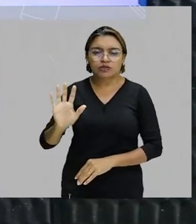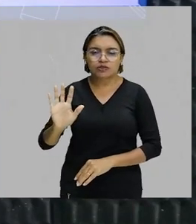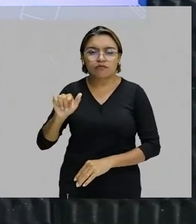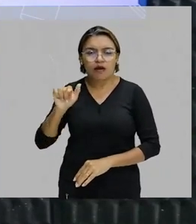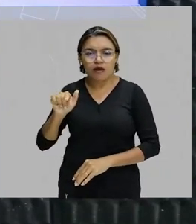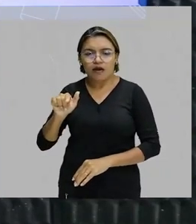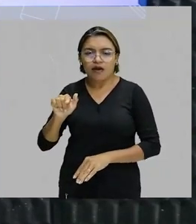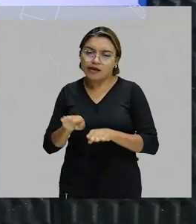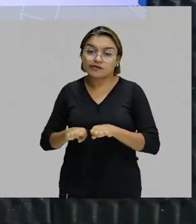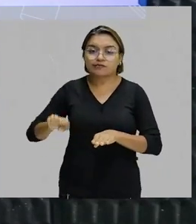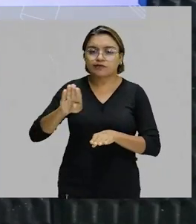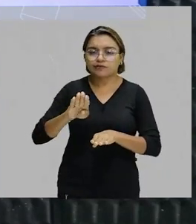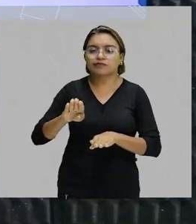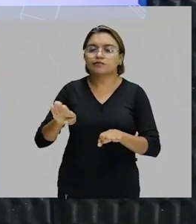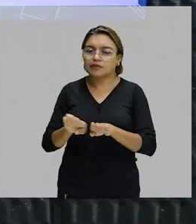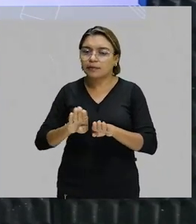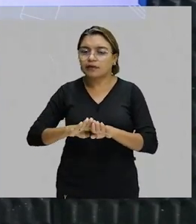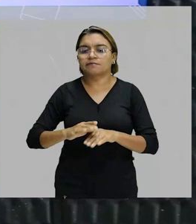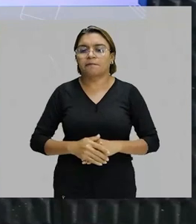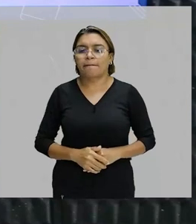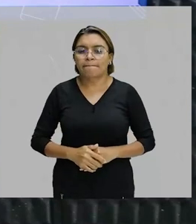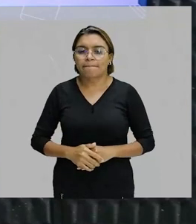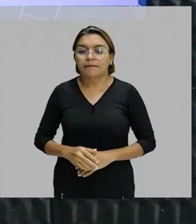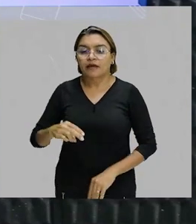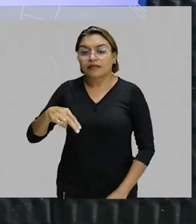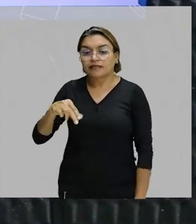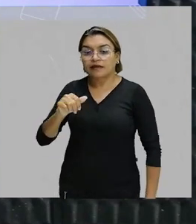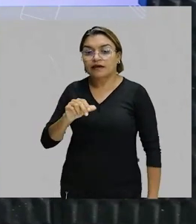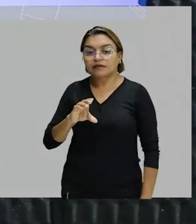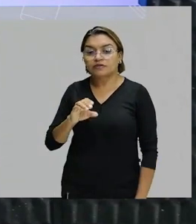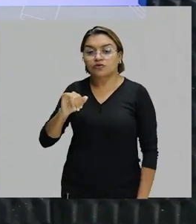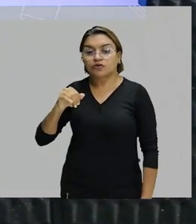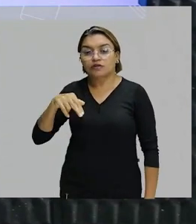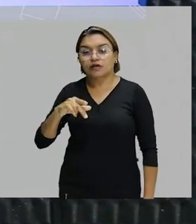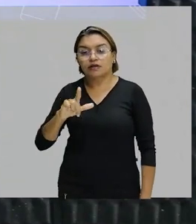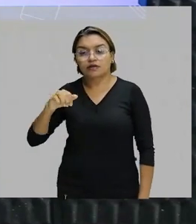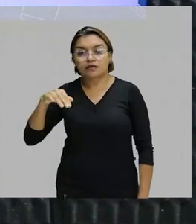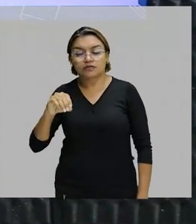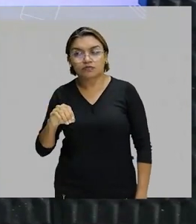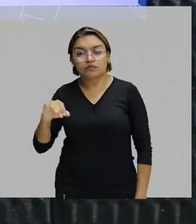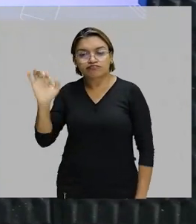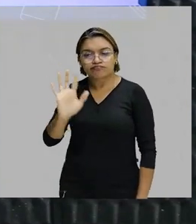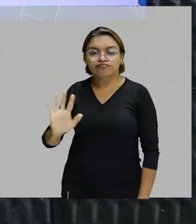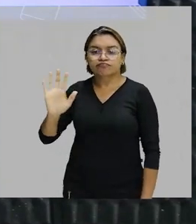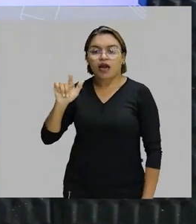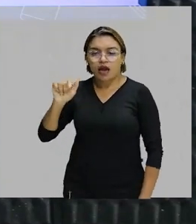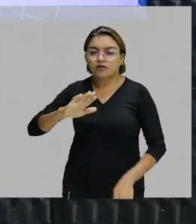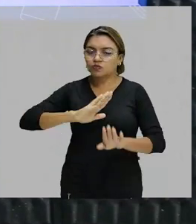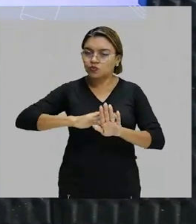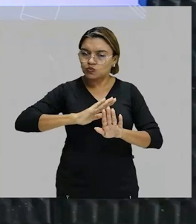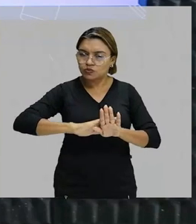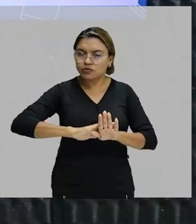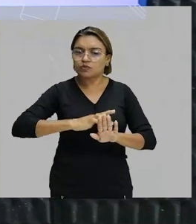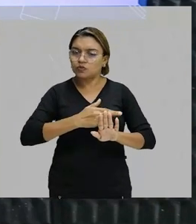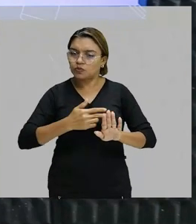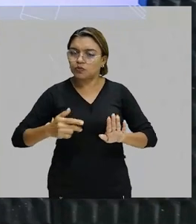existência do racismo contemporâneo o nacionalismo ou o ultranacionalismo é um tipo de ideologia que